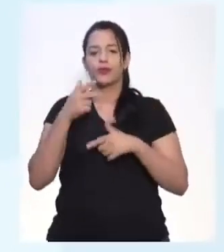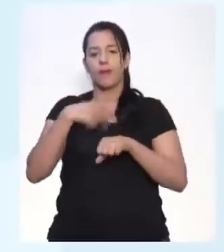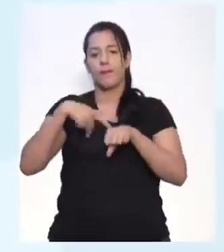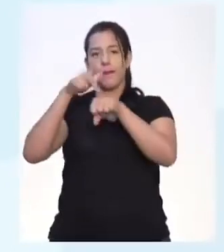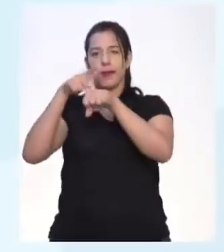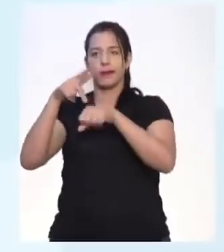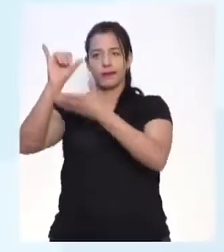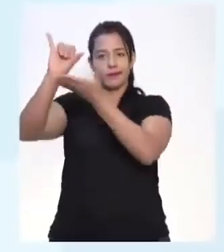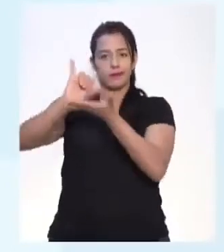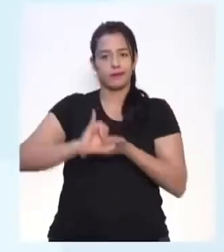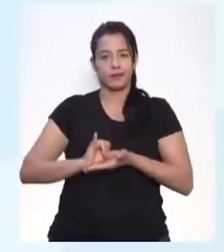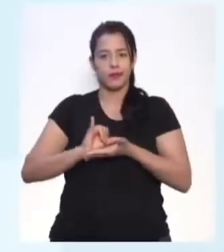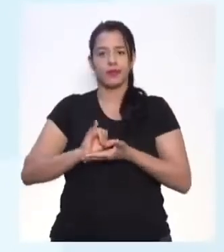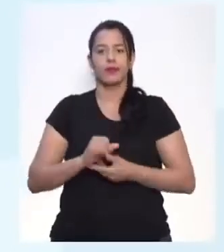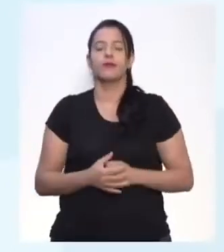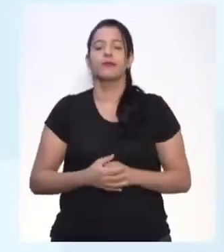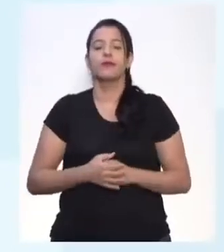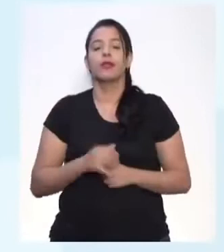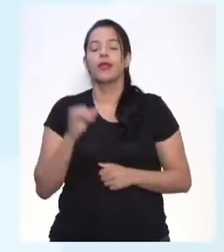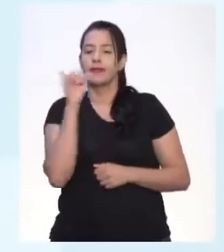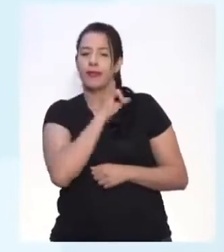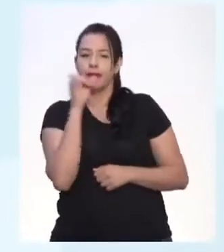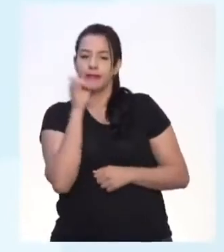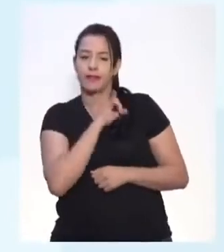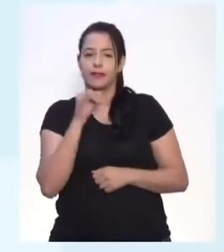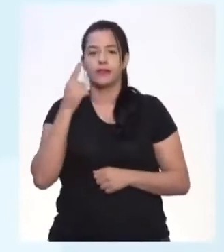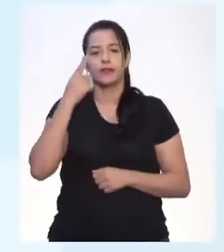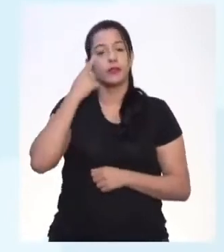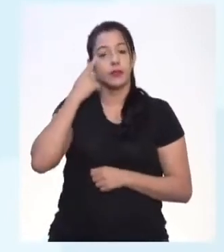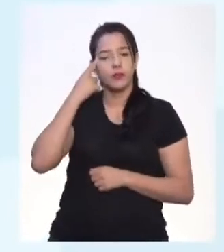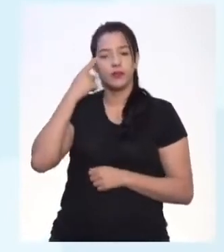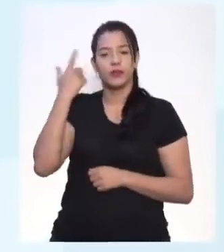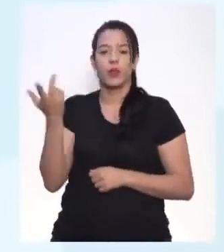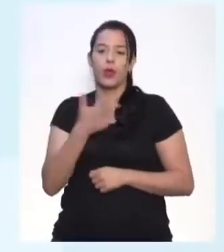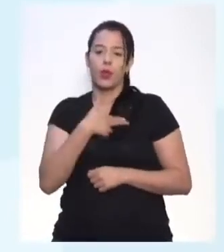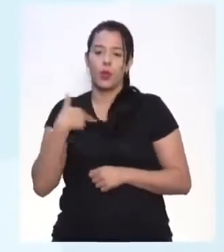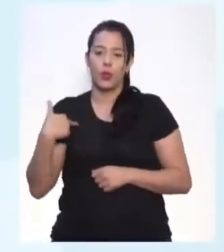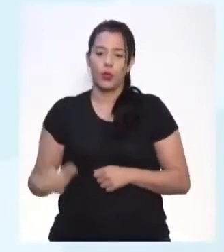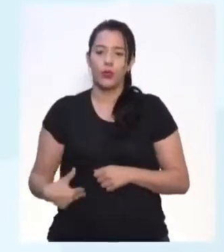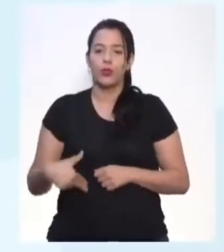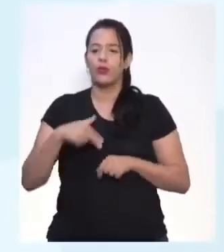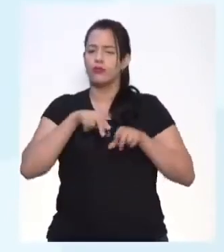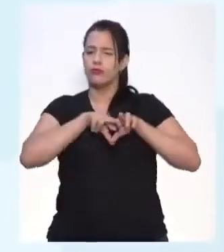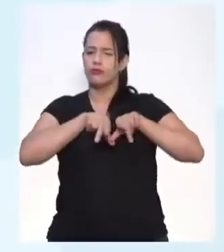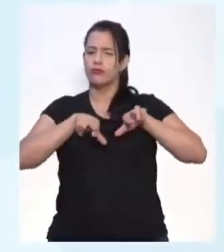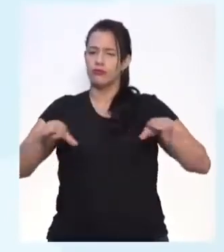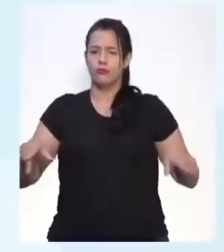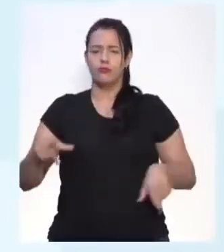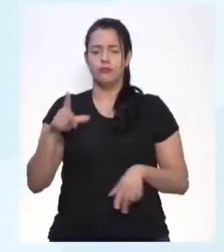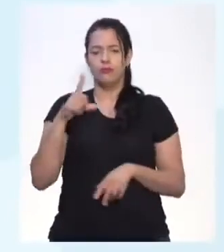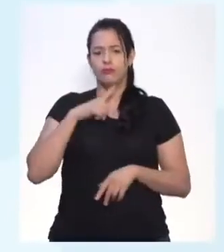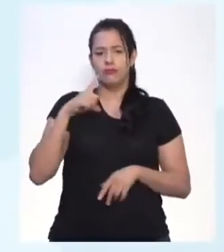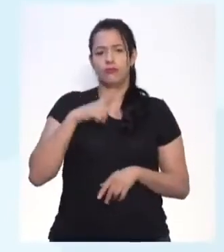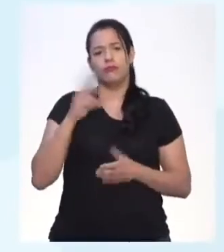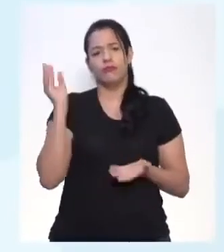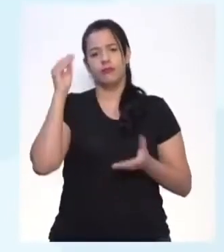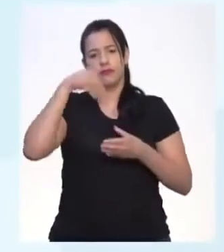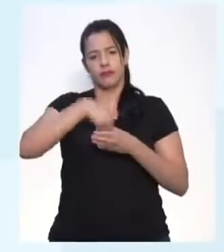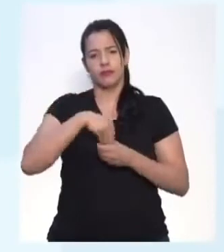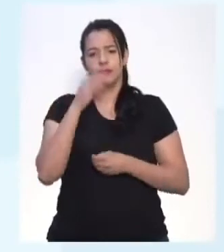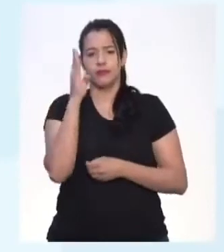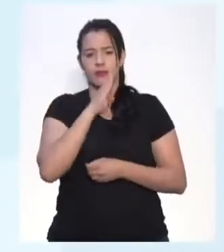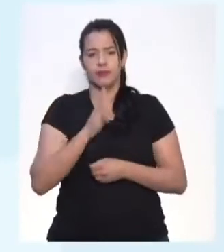diversos imigrantes, italianos, japoneses, tá? Que em nosso país se instalaram.